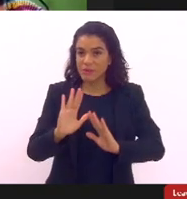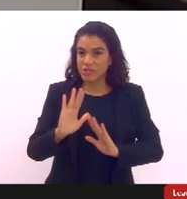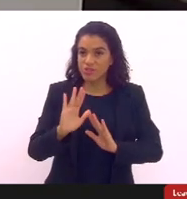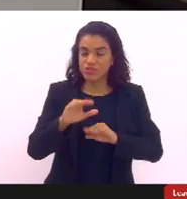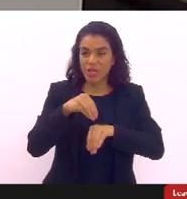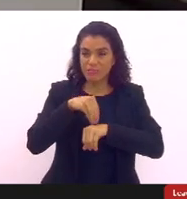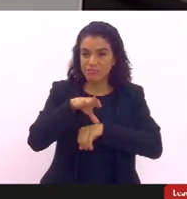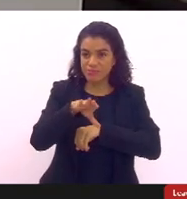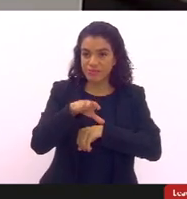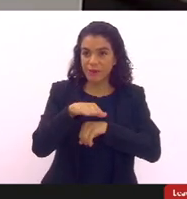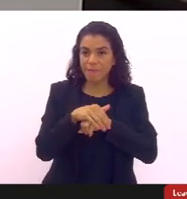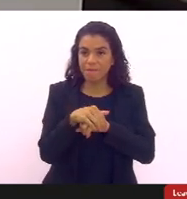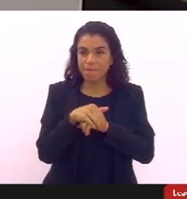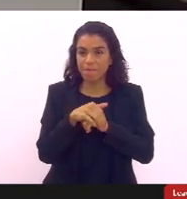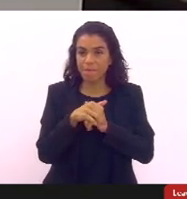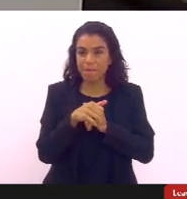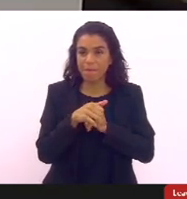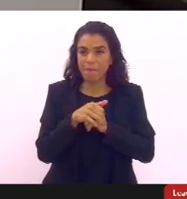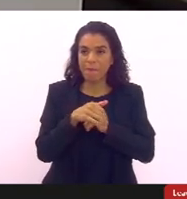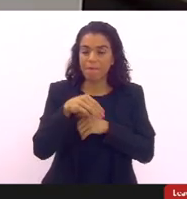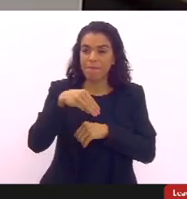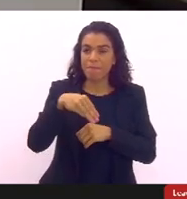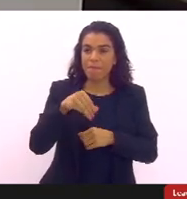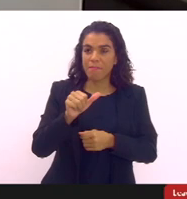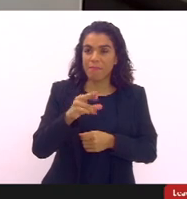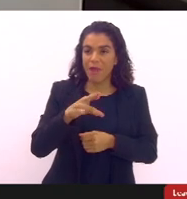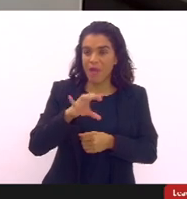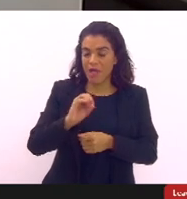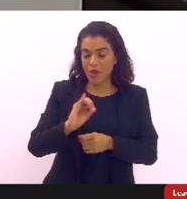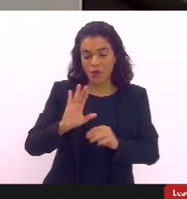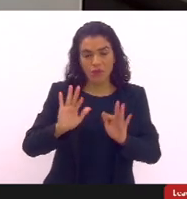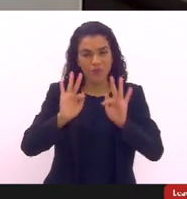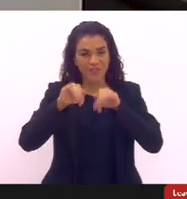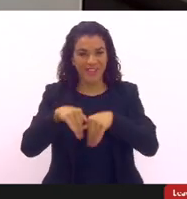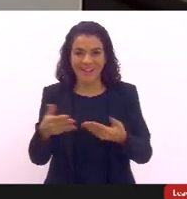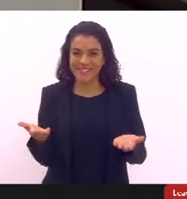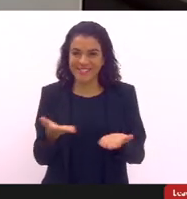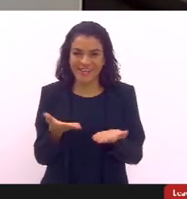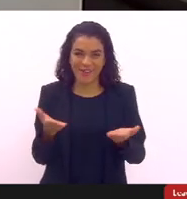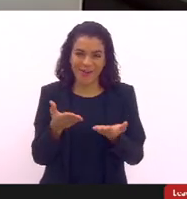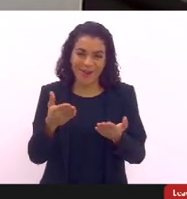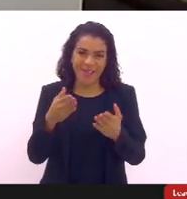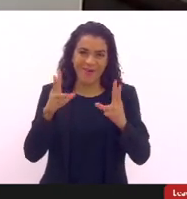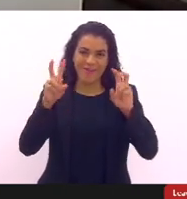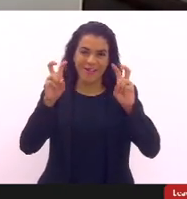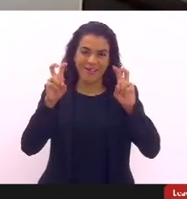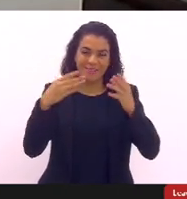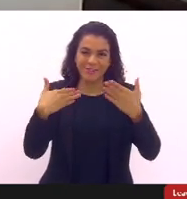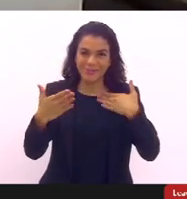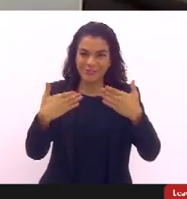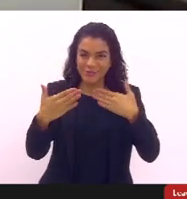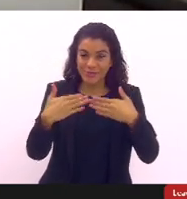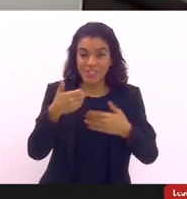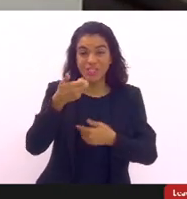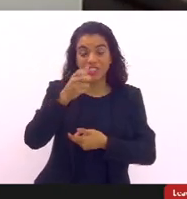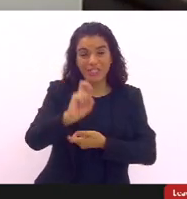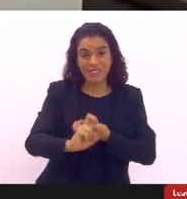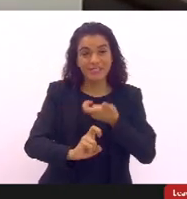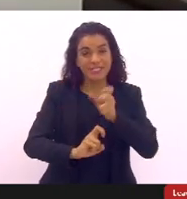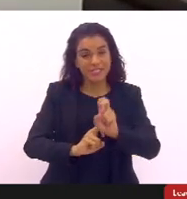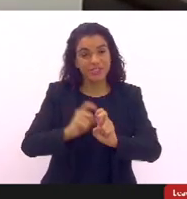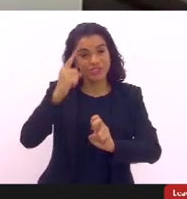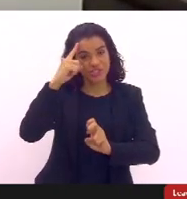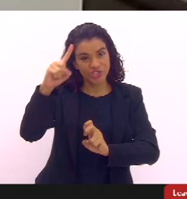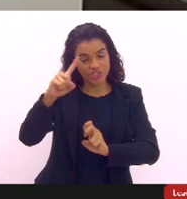deixar, doutor Mário, que eu acho que isso não se encerra agora, como a gente está se reunindo de 15 em 15